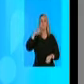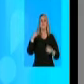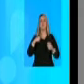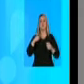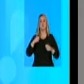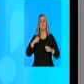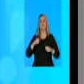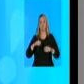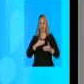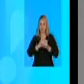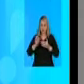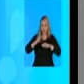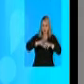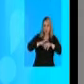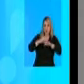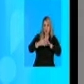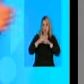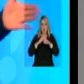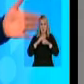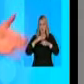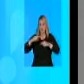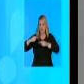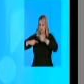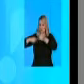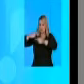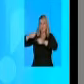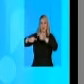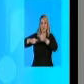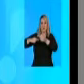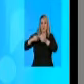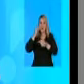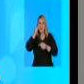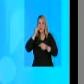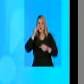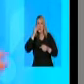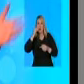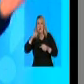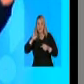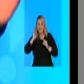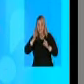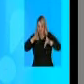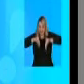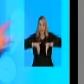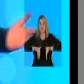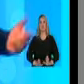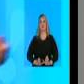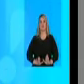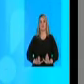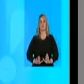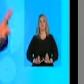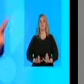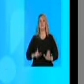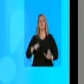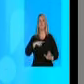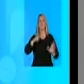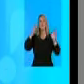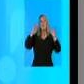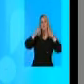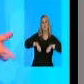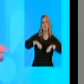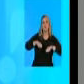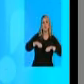começar a estruturar uma geração com oportunidades desde o momento que ela nasce, enfim, que ela tenha condição